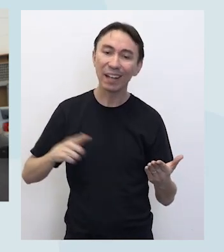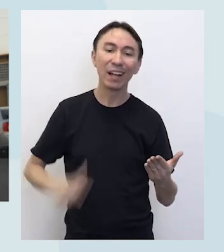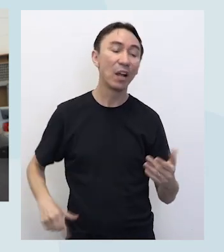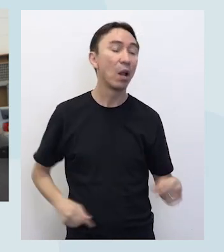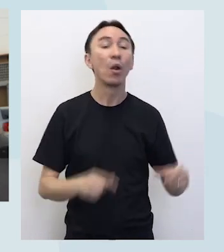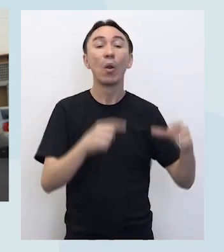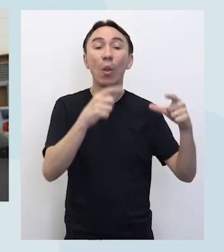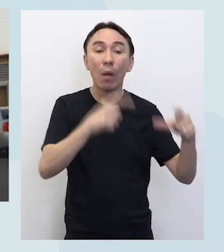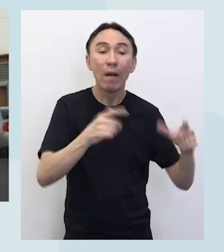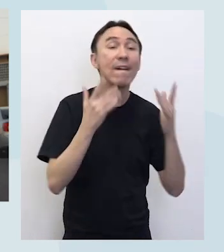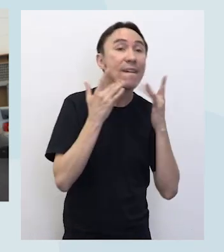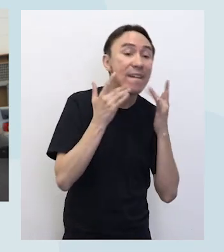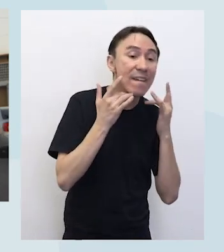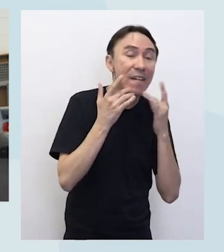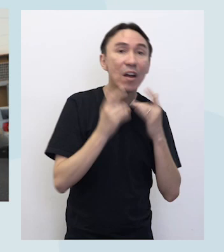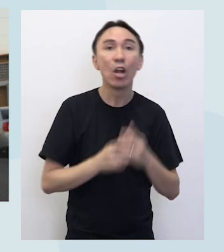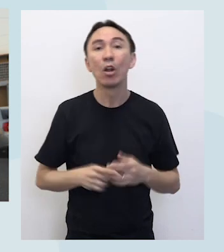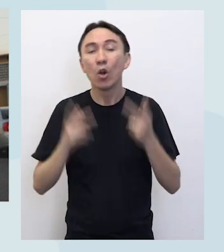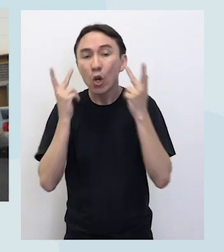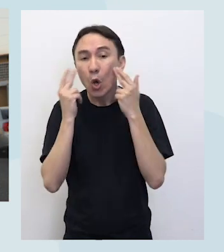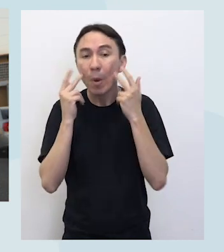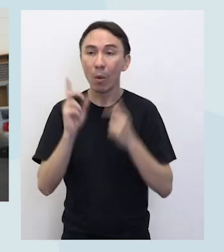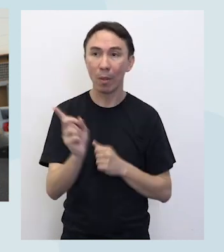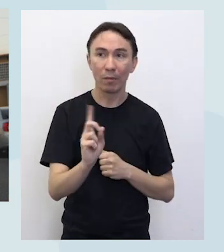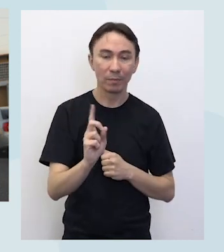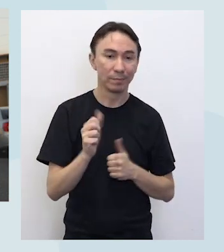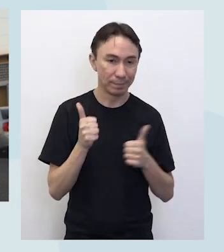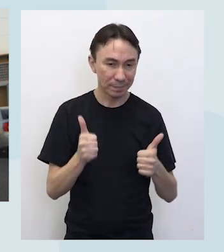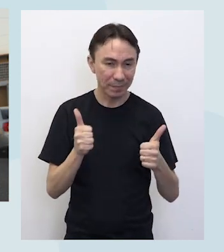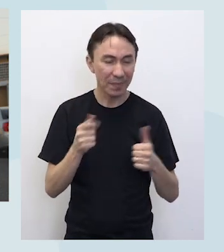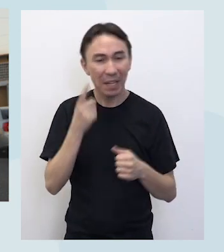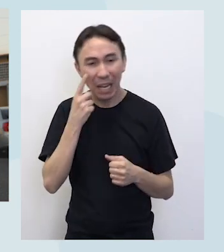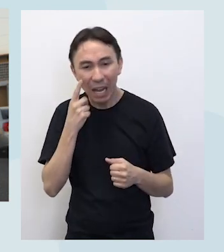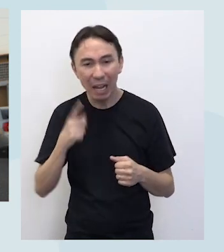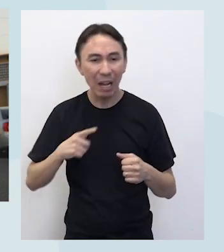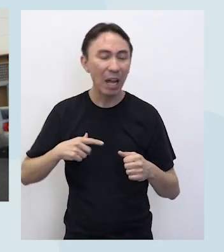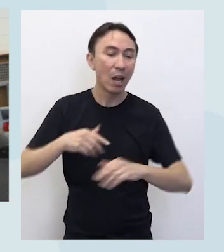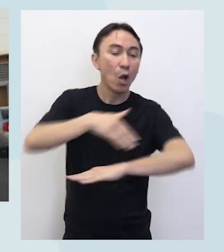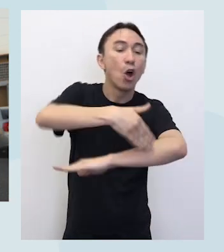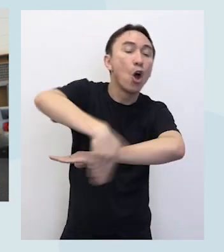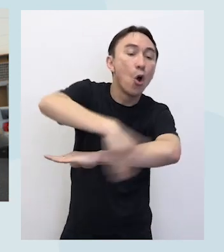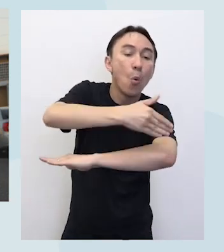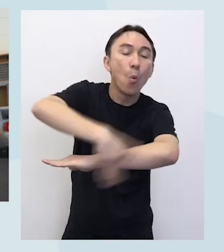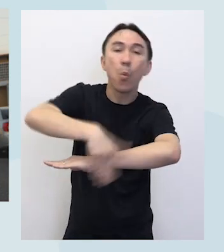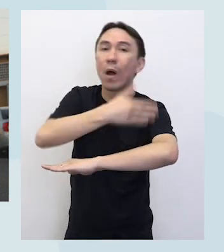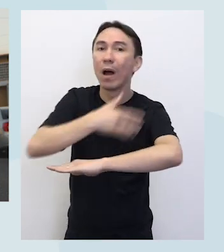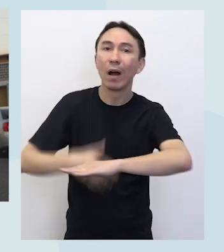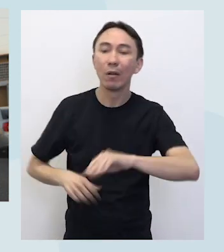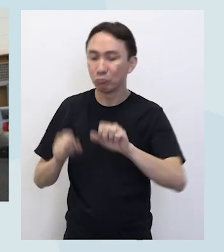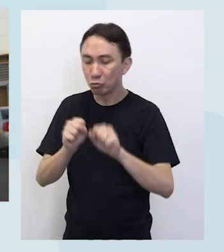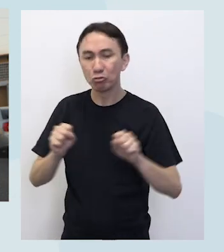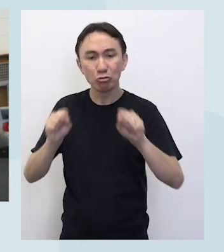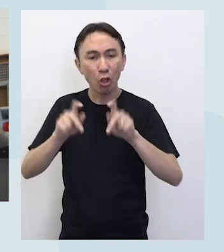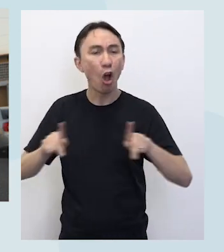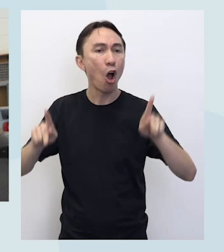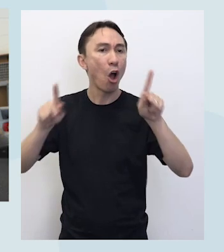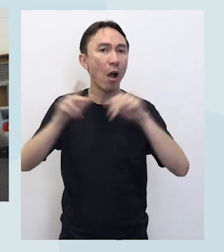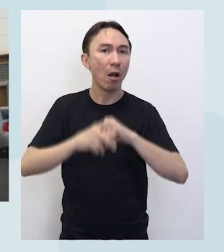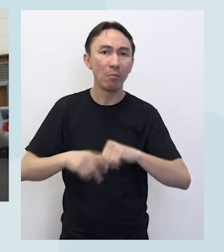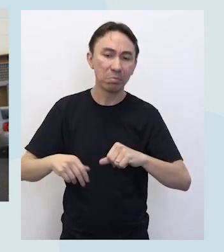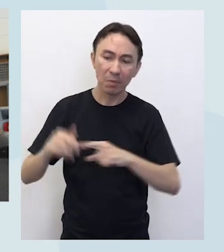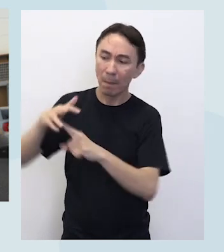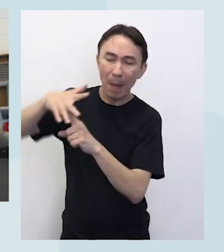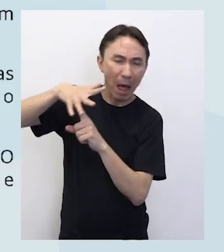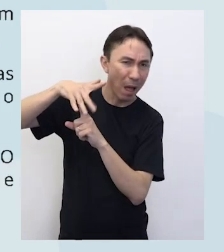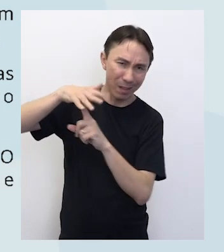é essa intervenção na rua, no parque, na praça, no metrô, no ônibus, no shopping, enfim, em vários lugares que vocês citaram aí pra gente,